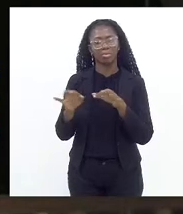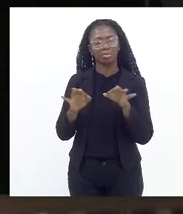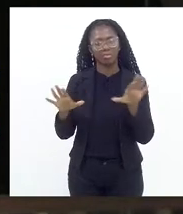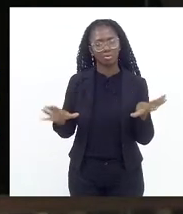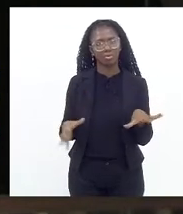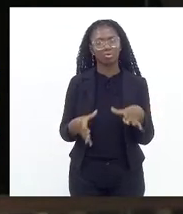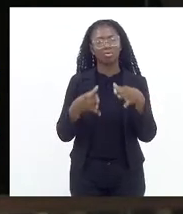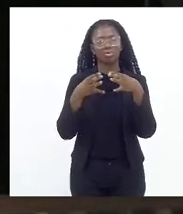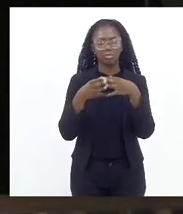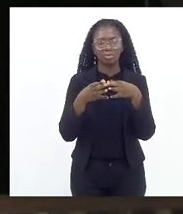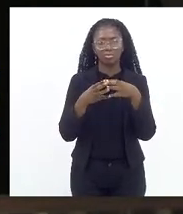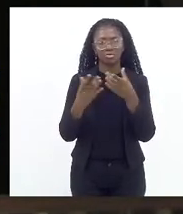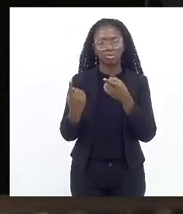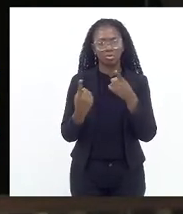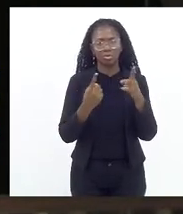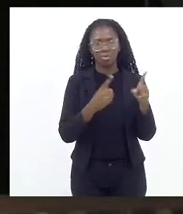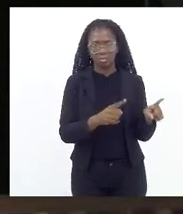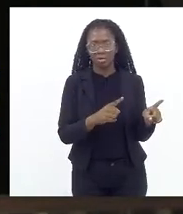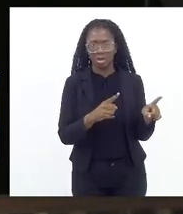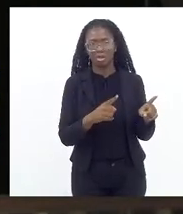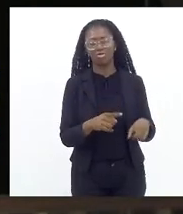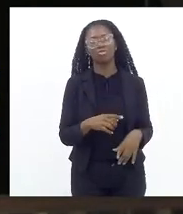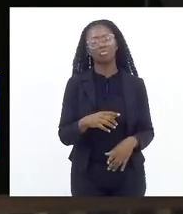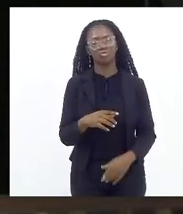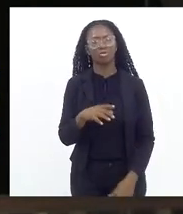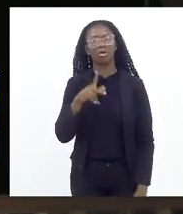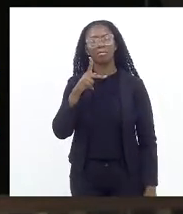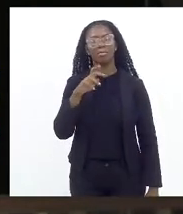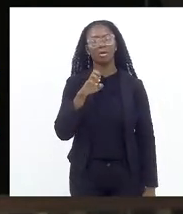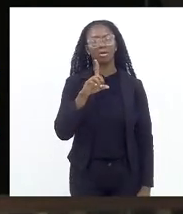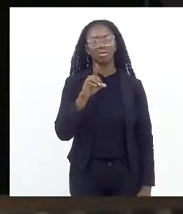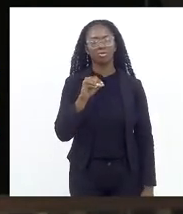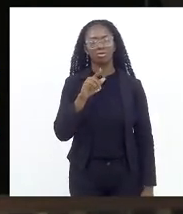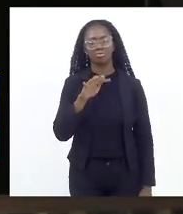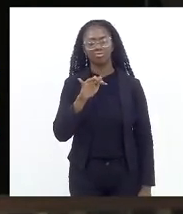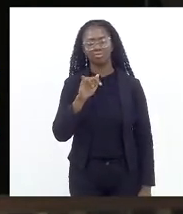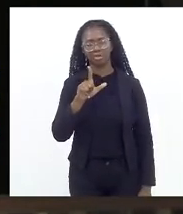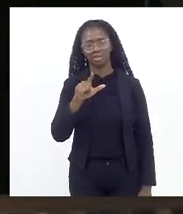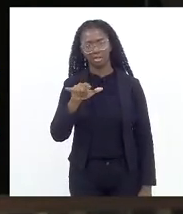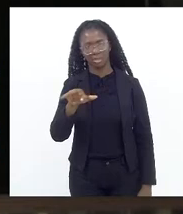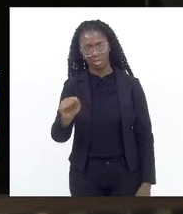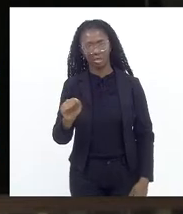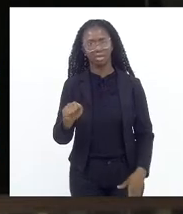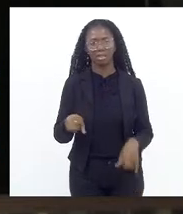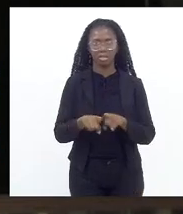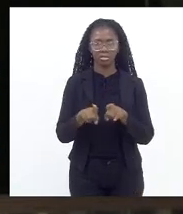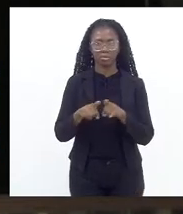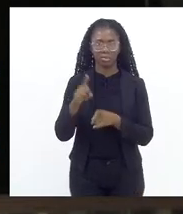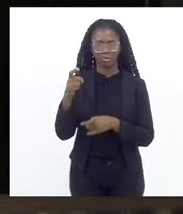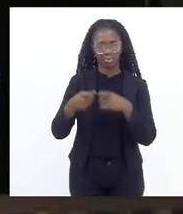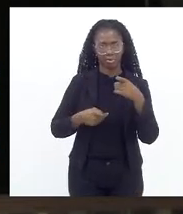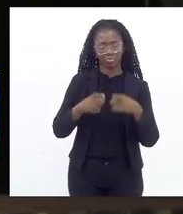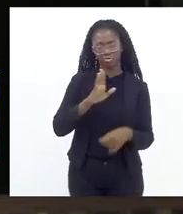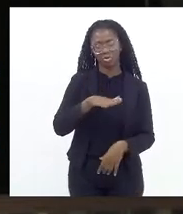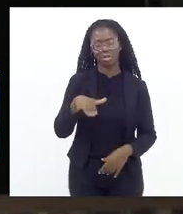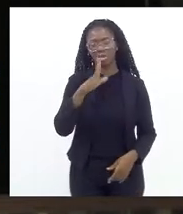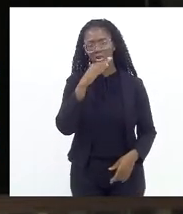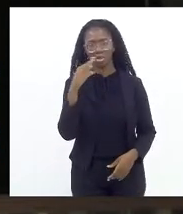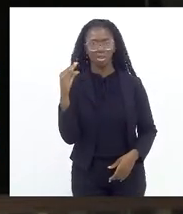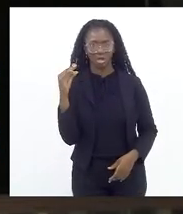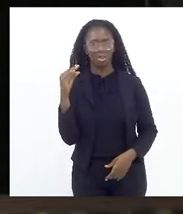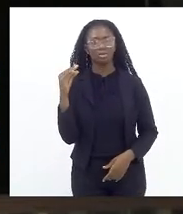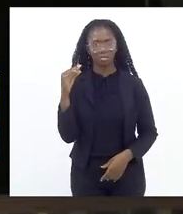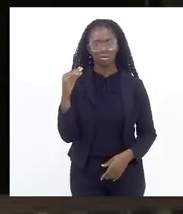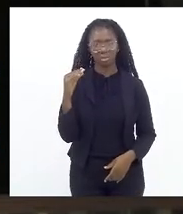de Combate à Pedofilia e à Exploração Sexual de Crianças e Adolescentes, da qual